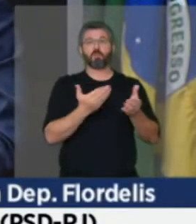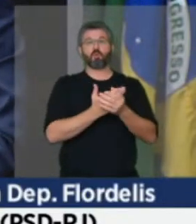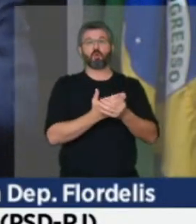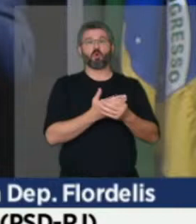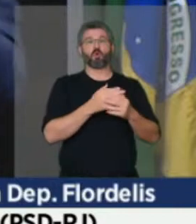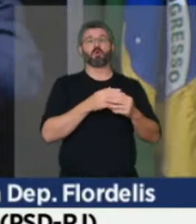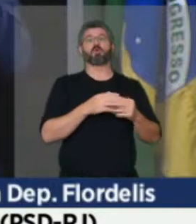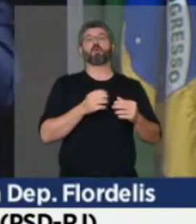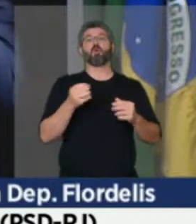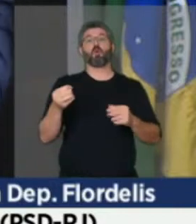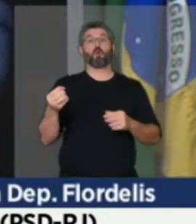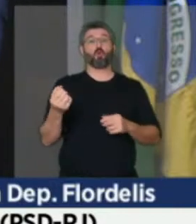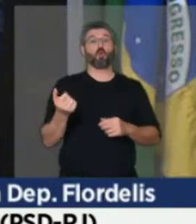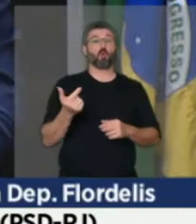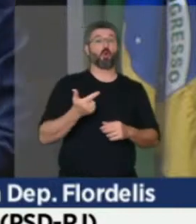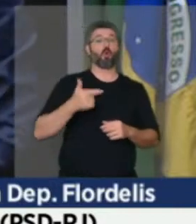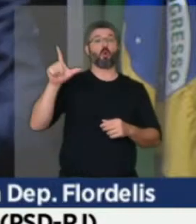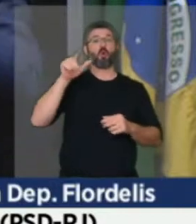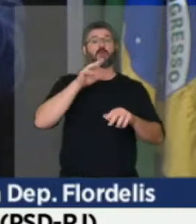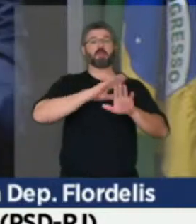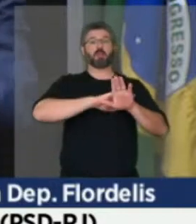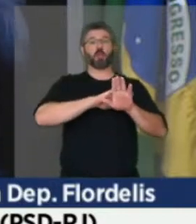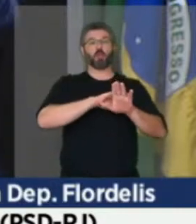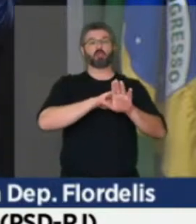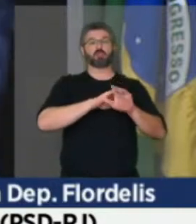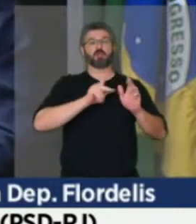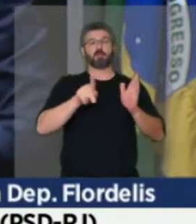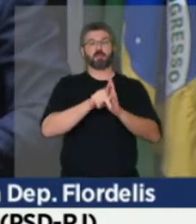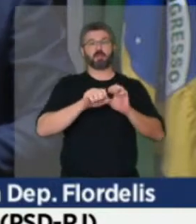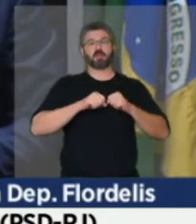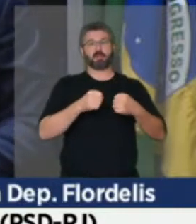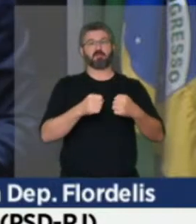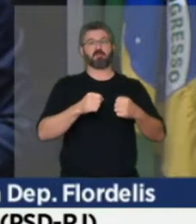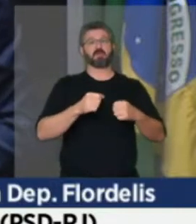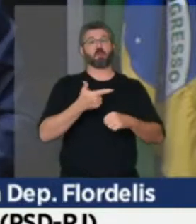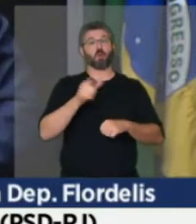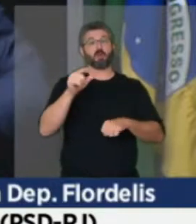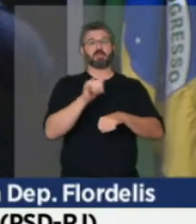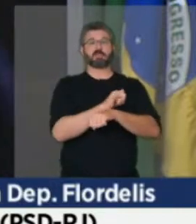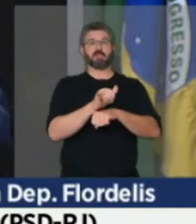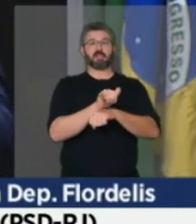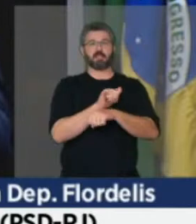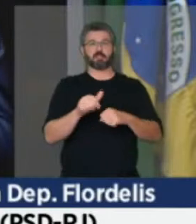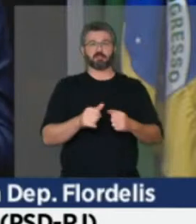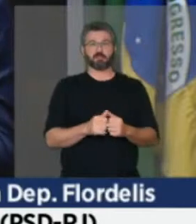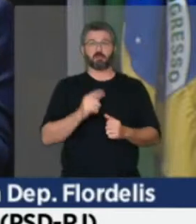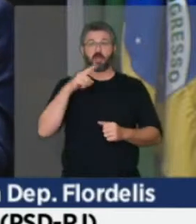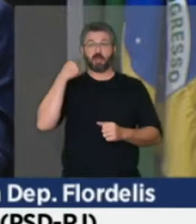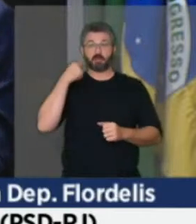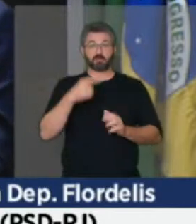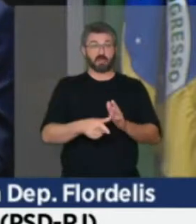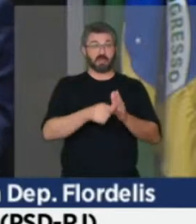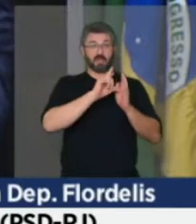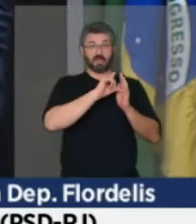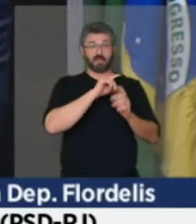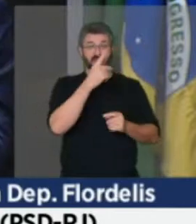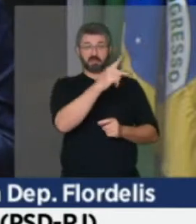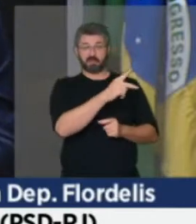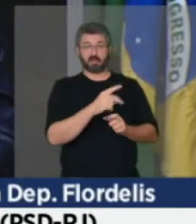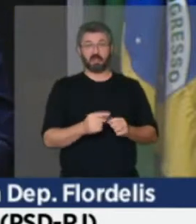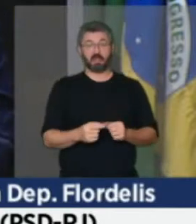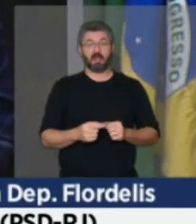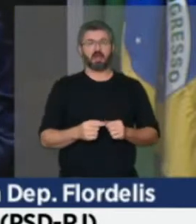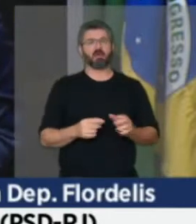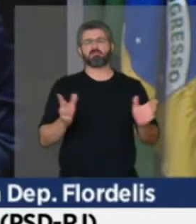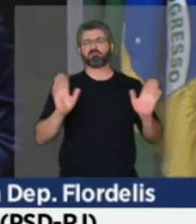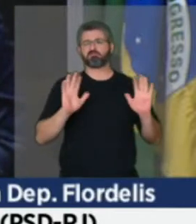outra ideologia de defesa, uma outra estratégia defensiva. Os advogados anteriores, os quais eu não